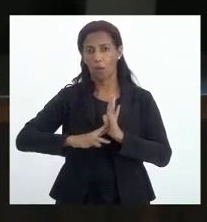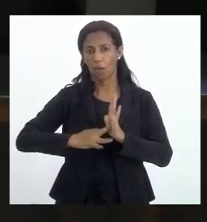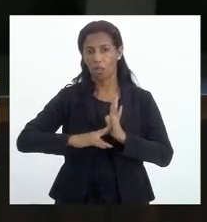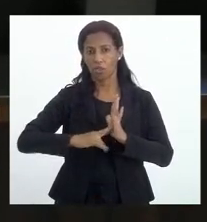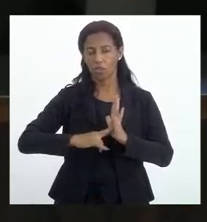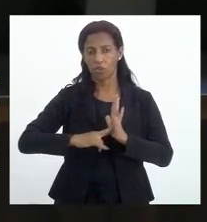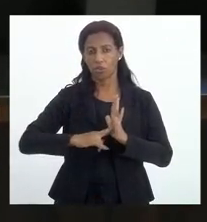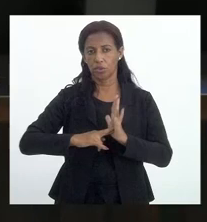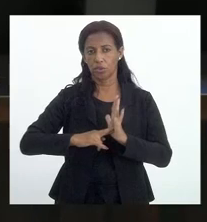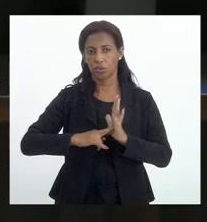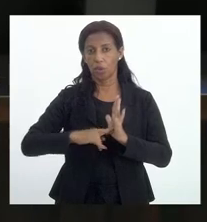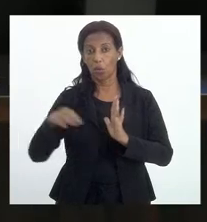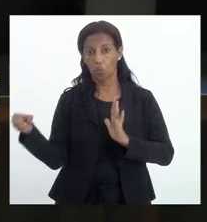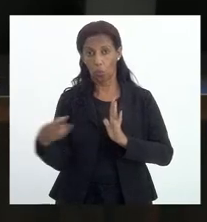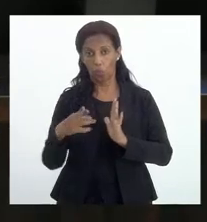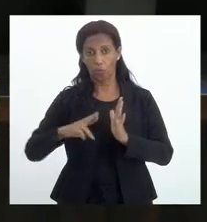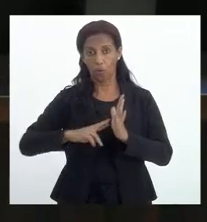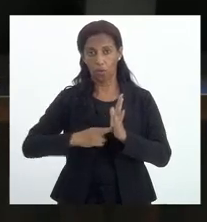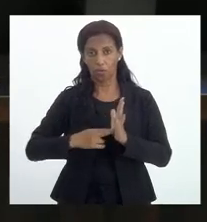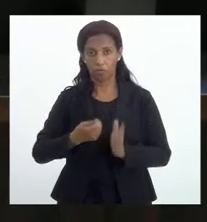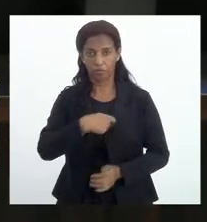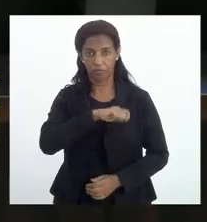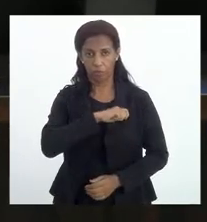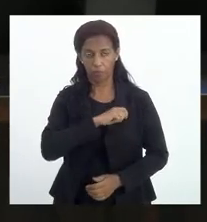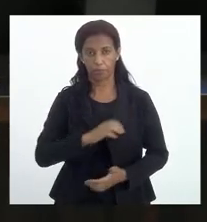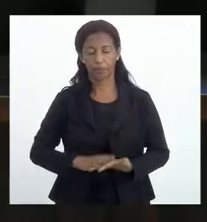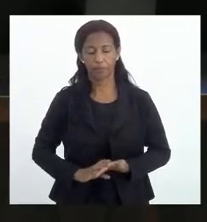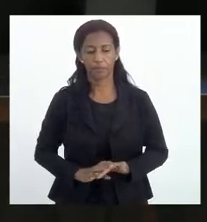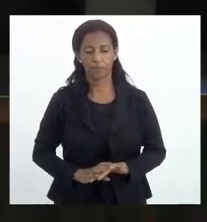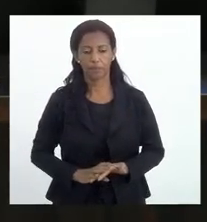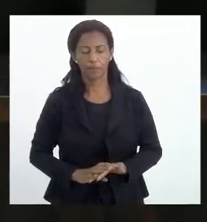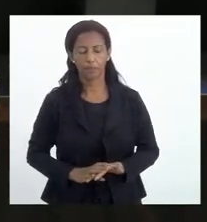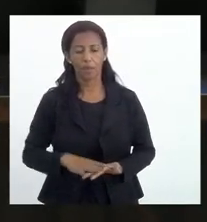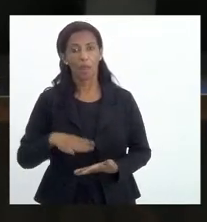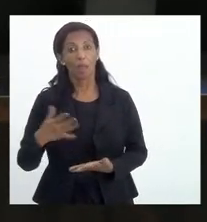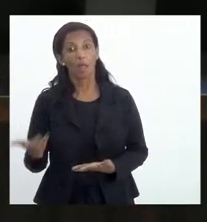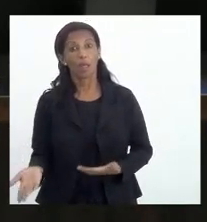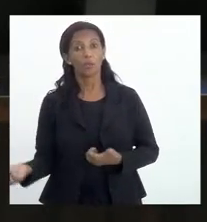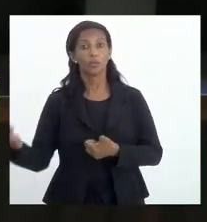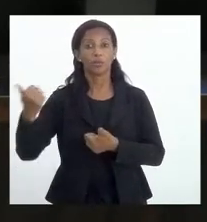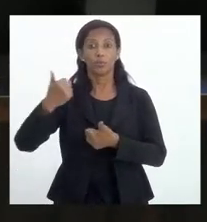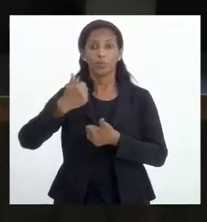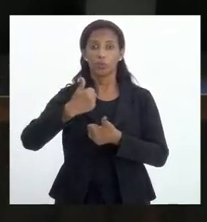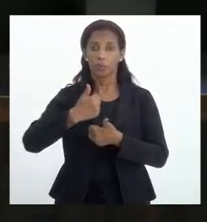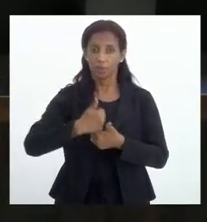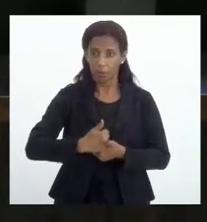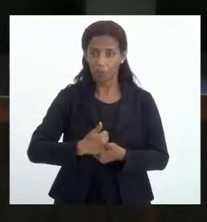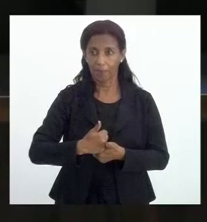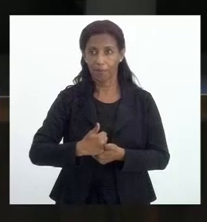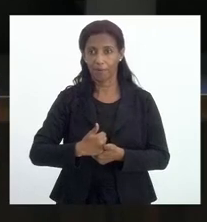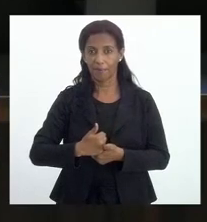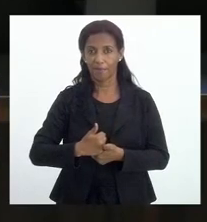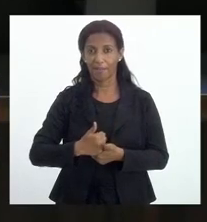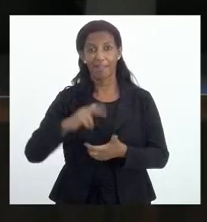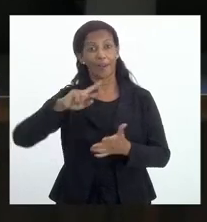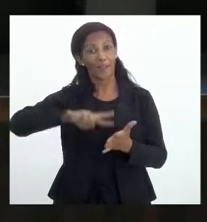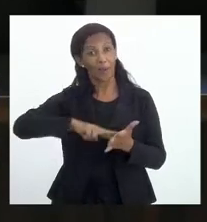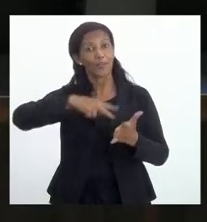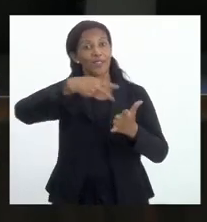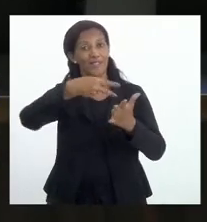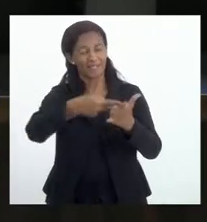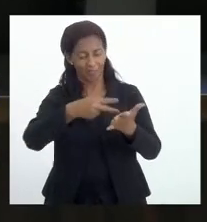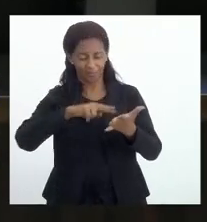recuperação fiscal, ao novo regime. Em substituição, quer dizer, em substituição não, em